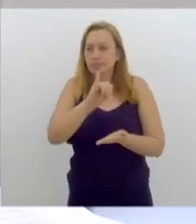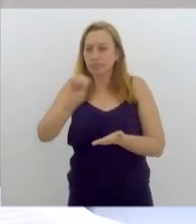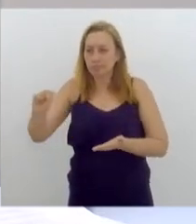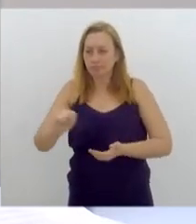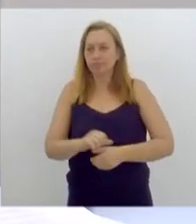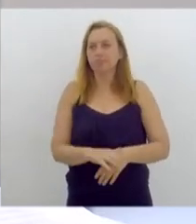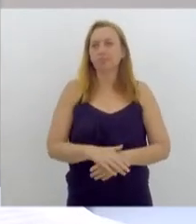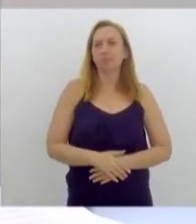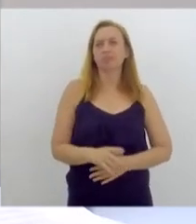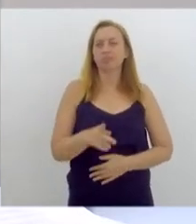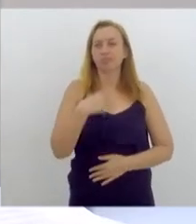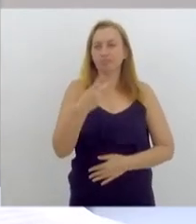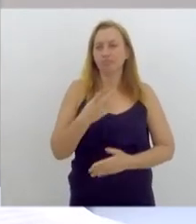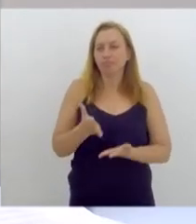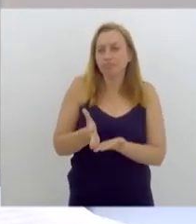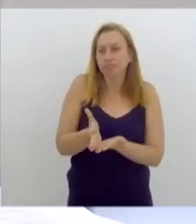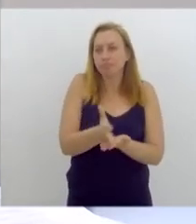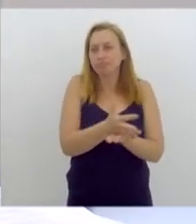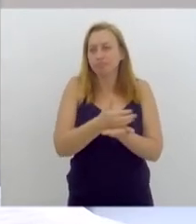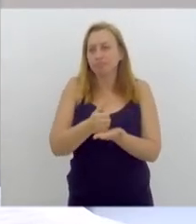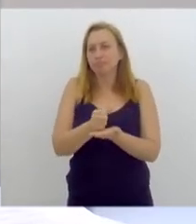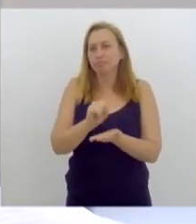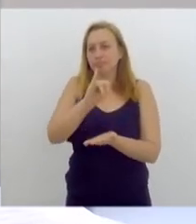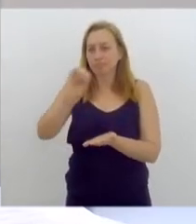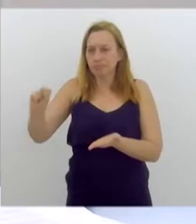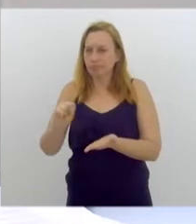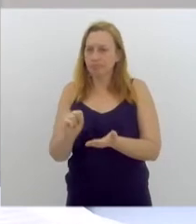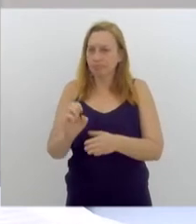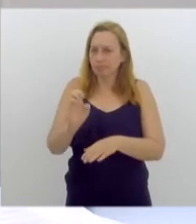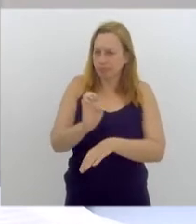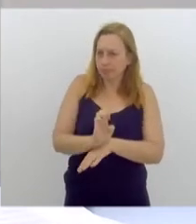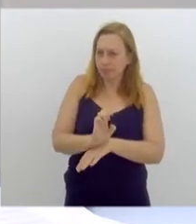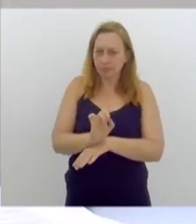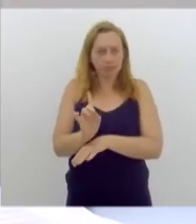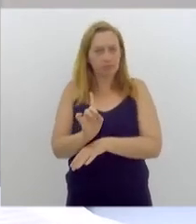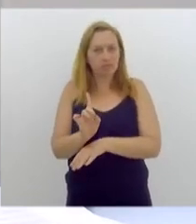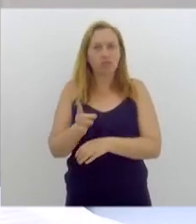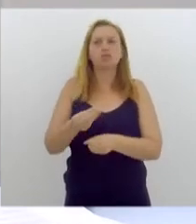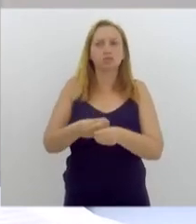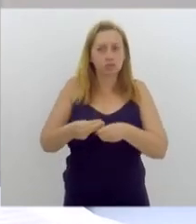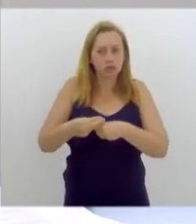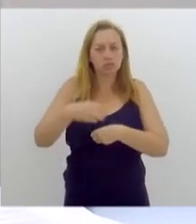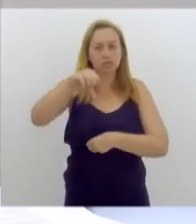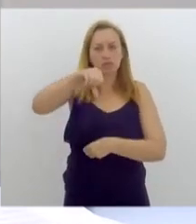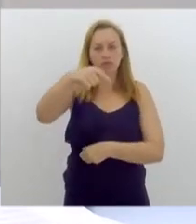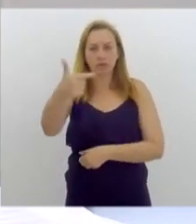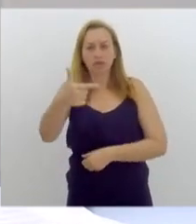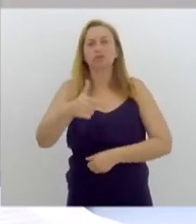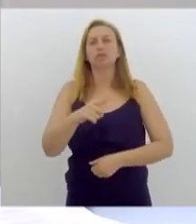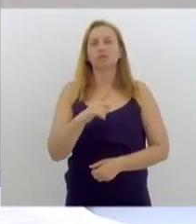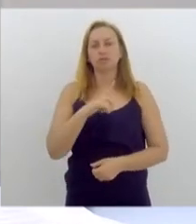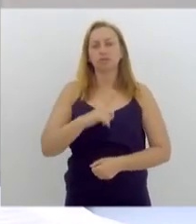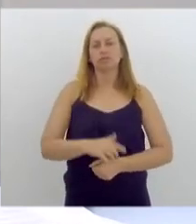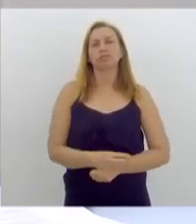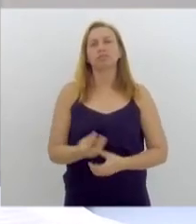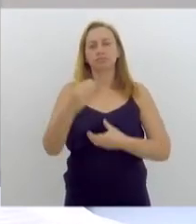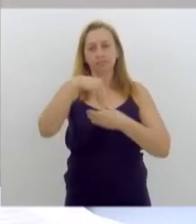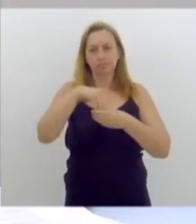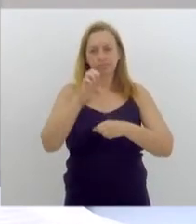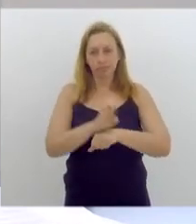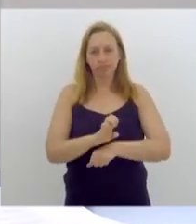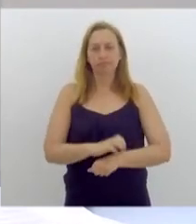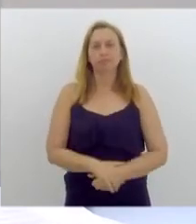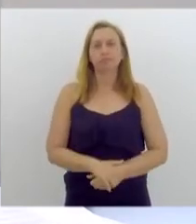e quando fala da arrecadação de semestre não é só do estado não são dos 92 municípios que acompanham